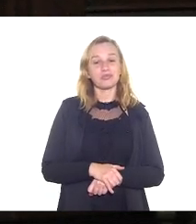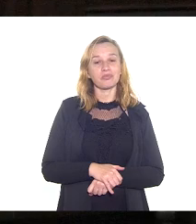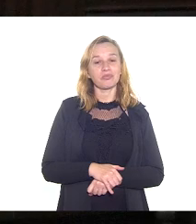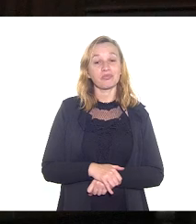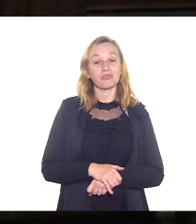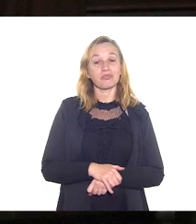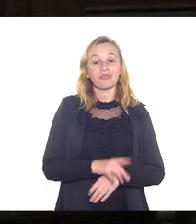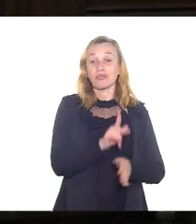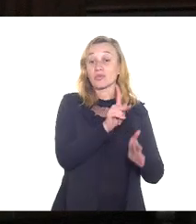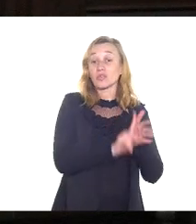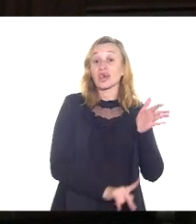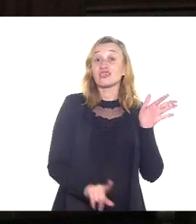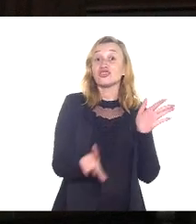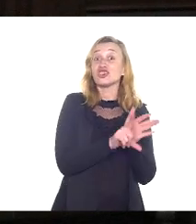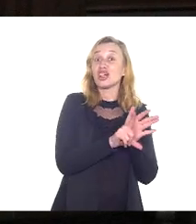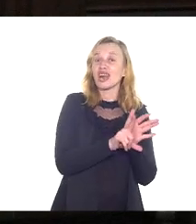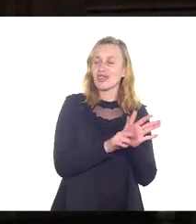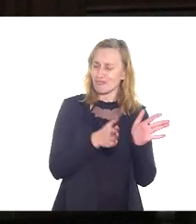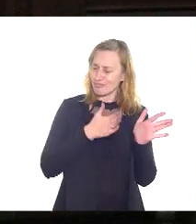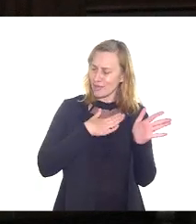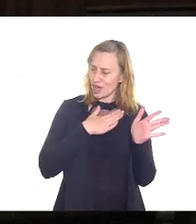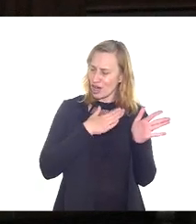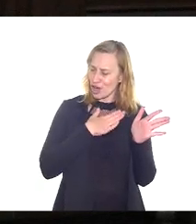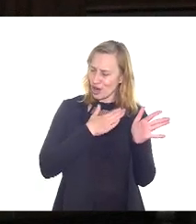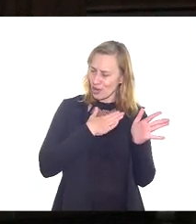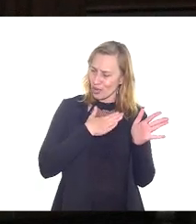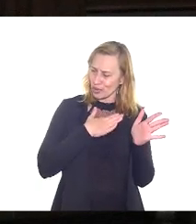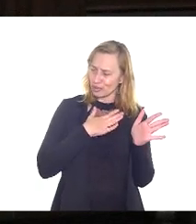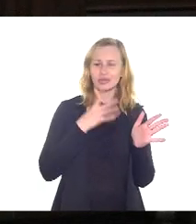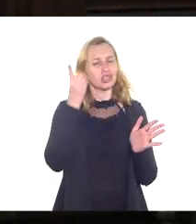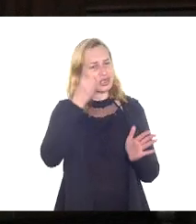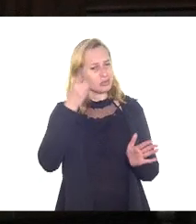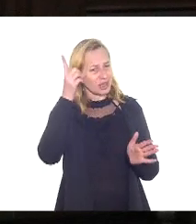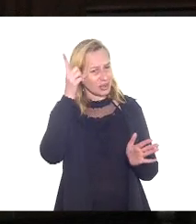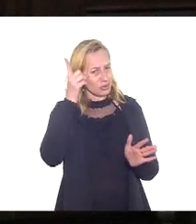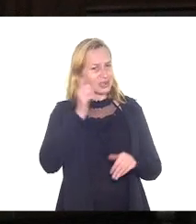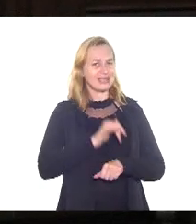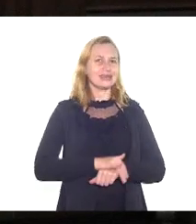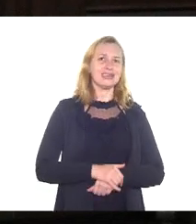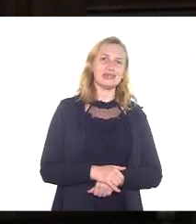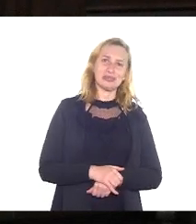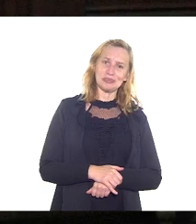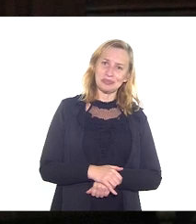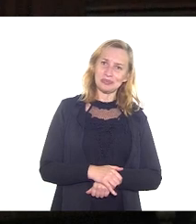o projeto de lei de minha autoria com a deputada Lucinha,